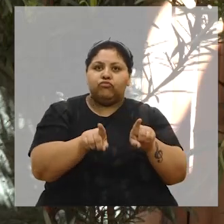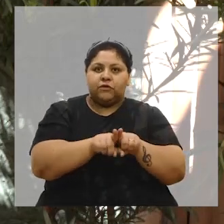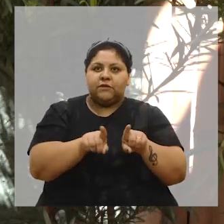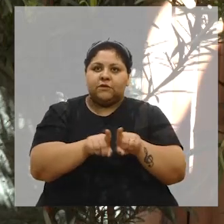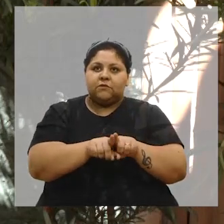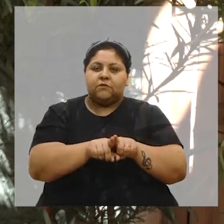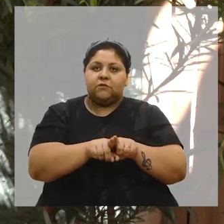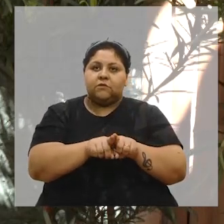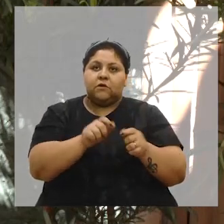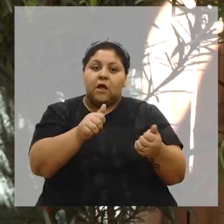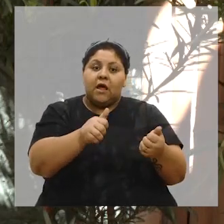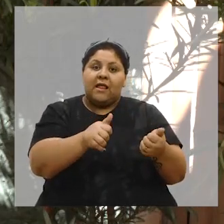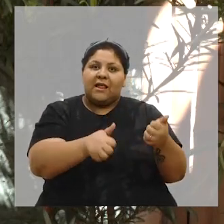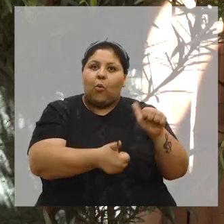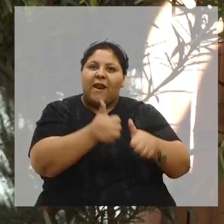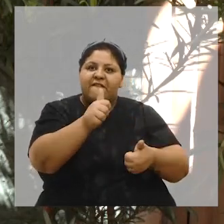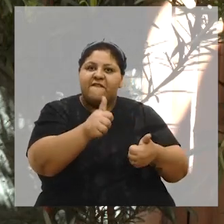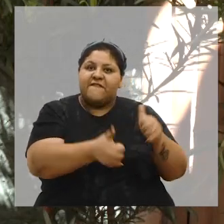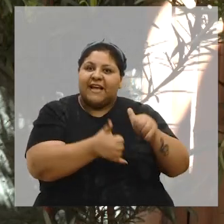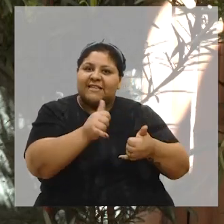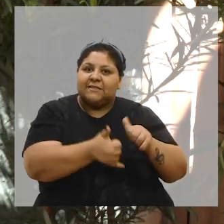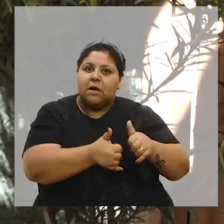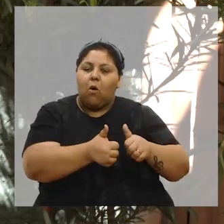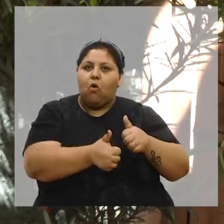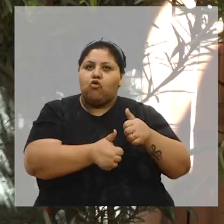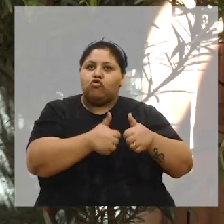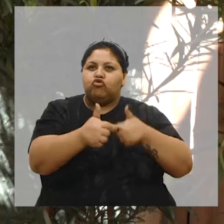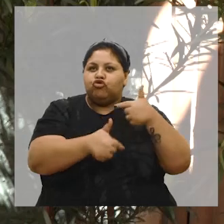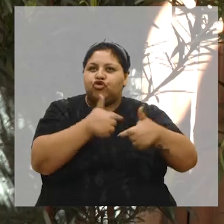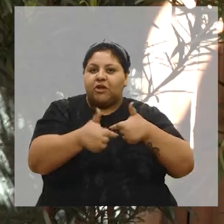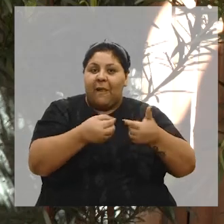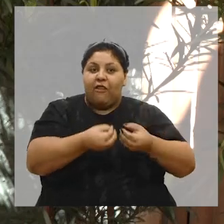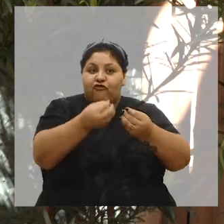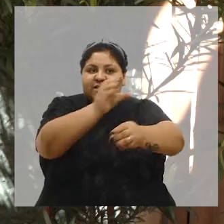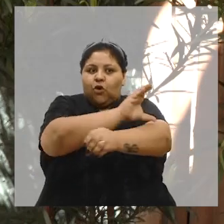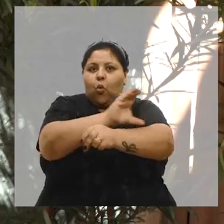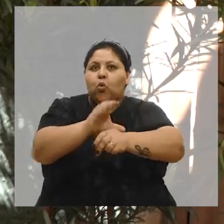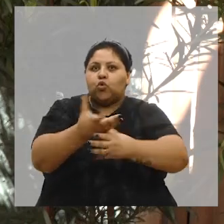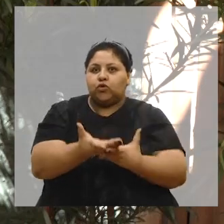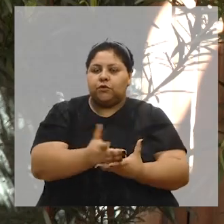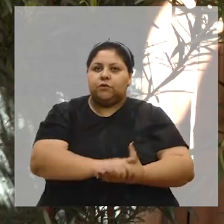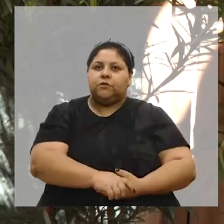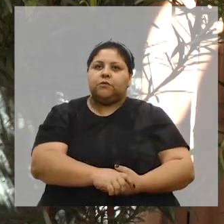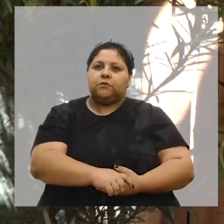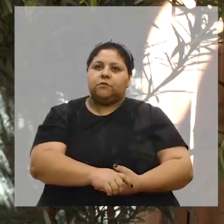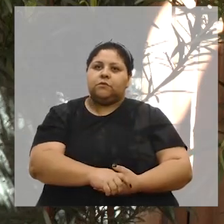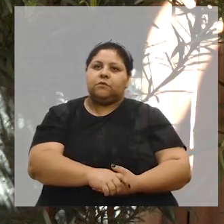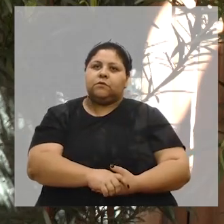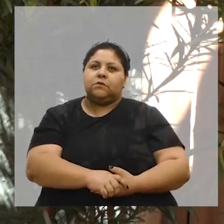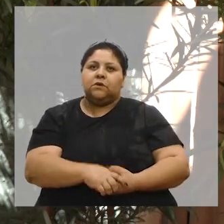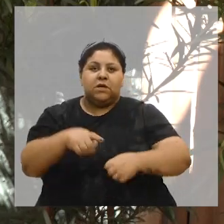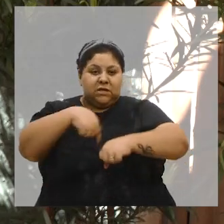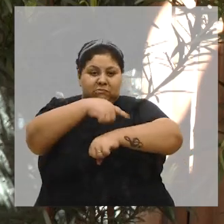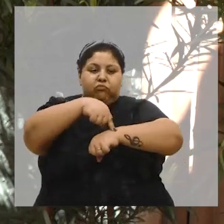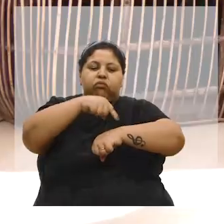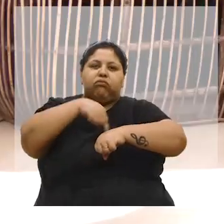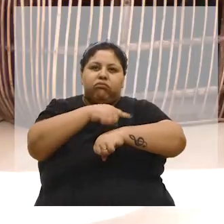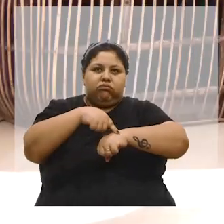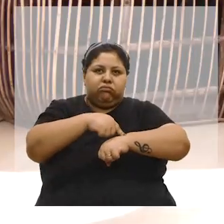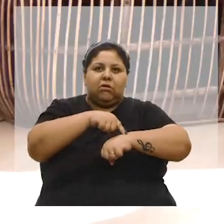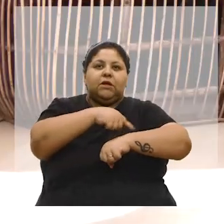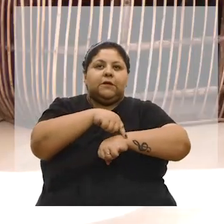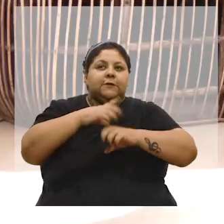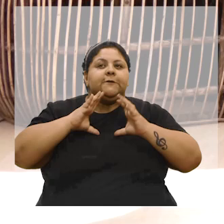investindo bastante assim, na qualificação de mão de obra, está fornecendo cursos. Então, E são cargas de horário puxadas,